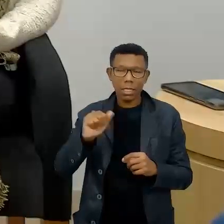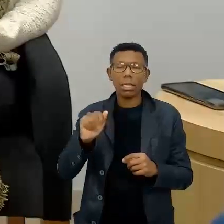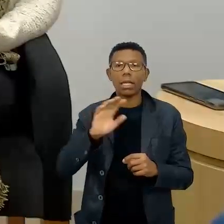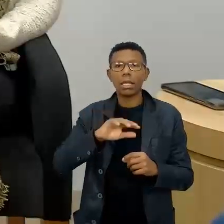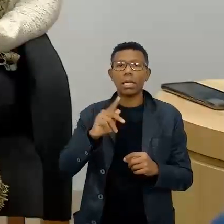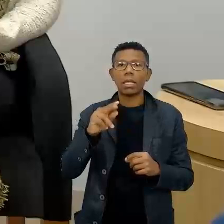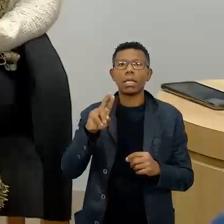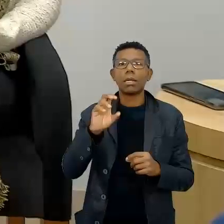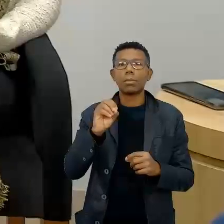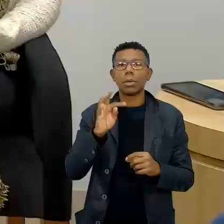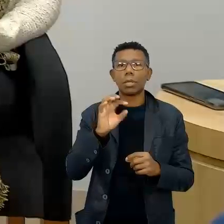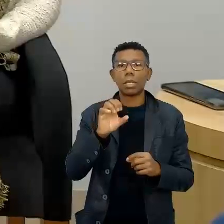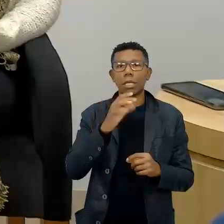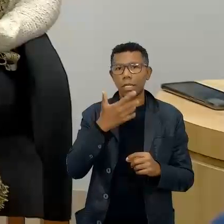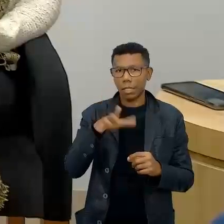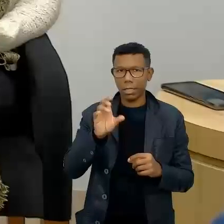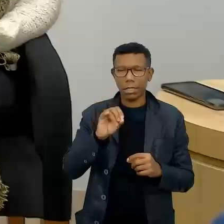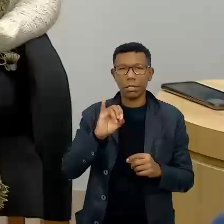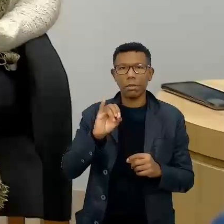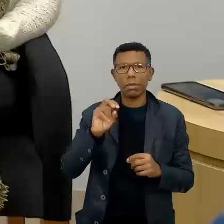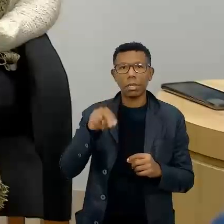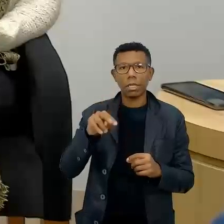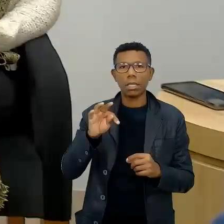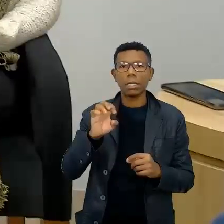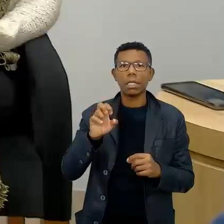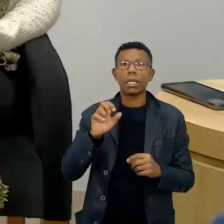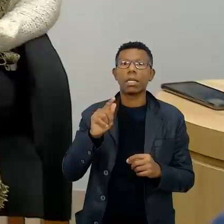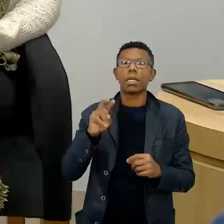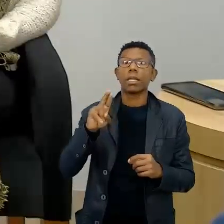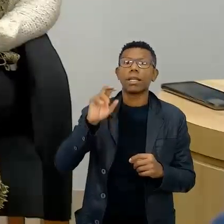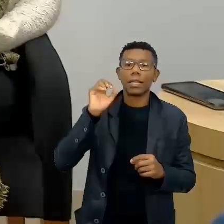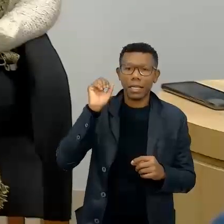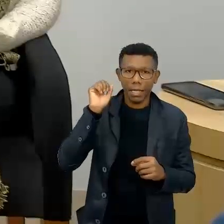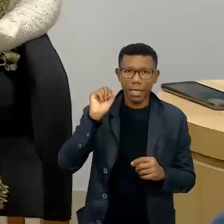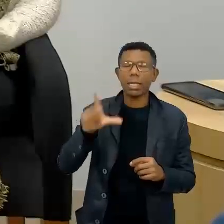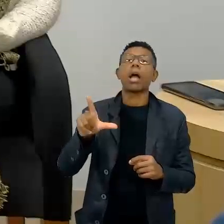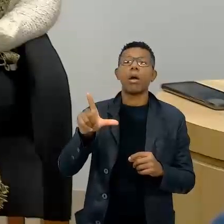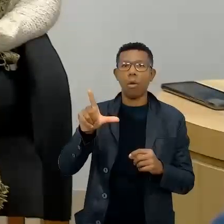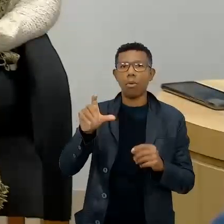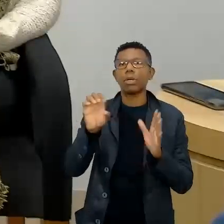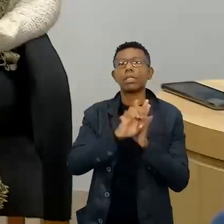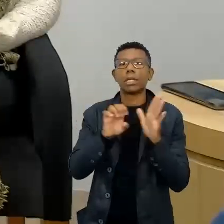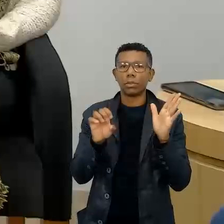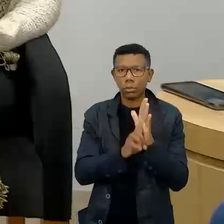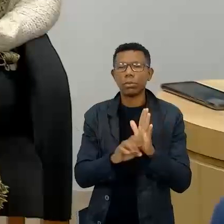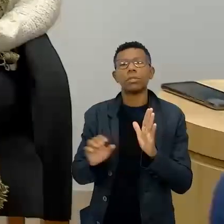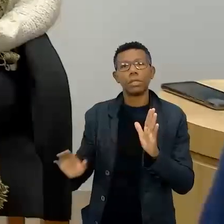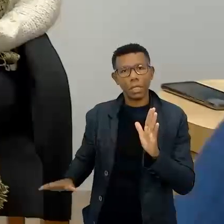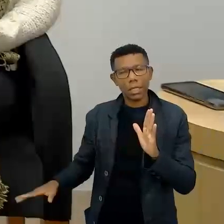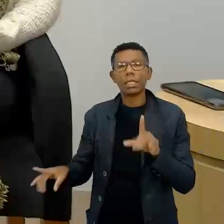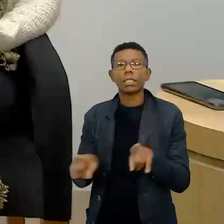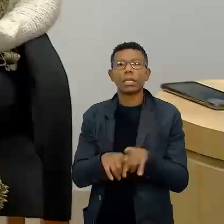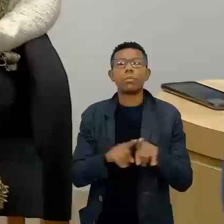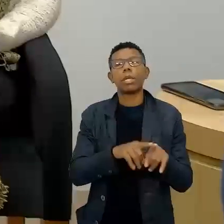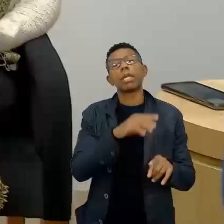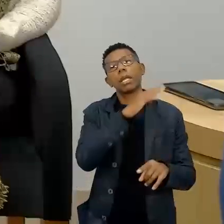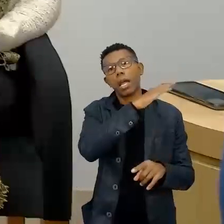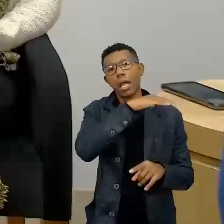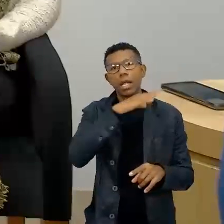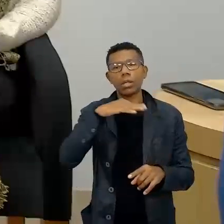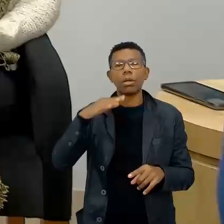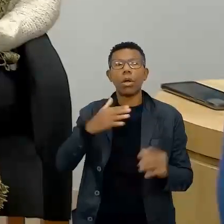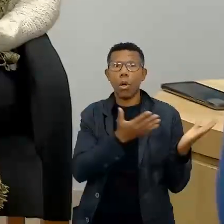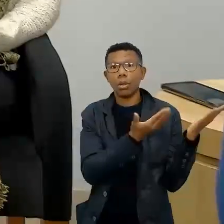que percorre o Estatuto da Criança e do Adolescente. Antes, só para que fique claro o que